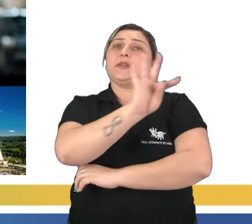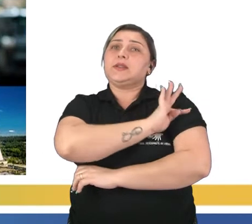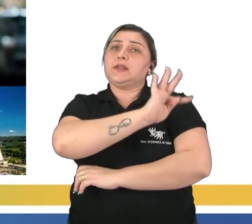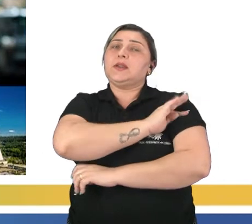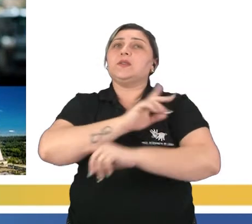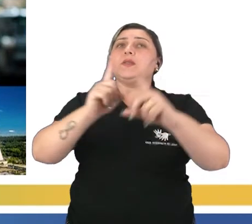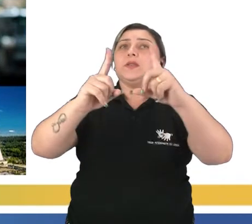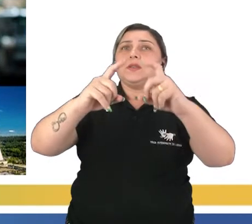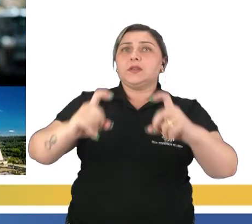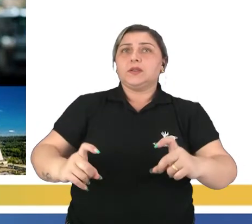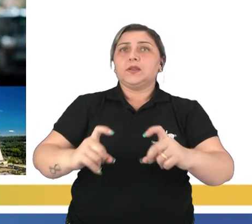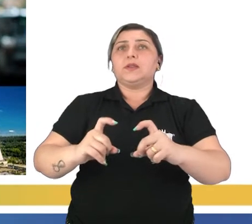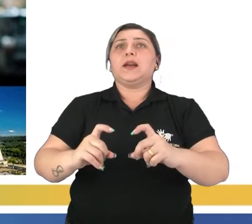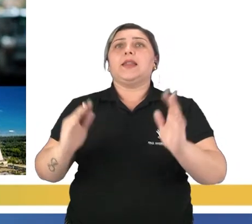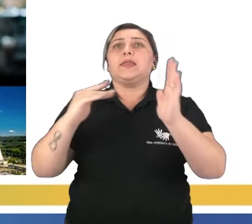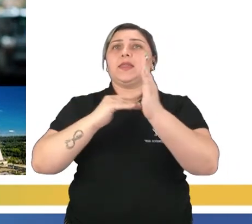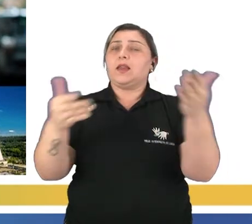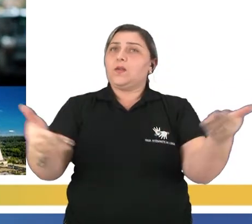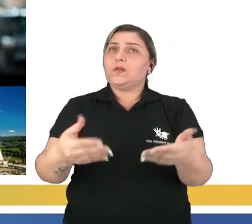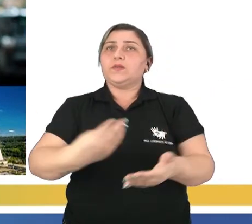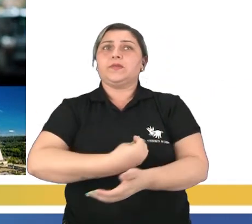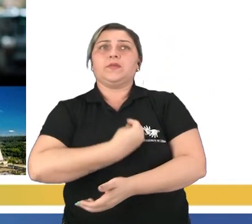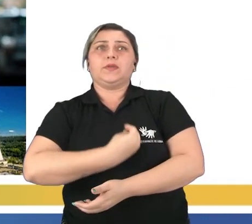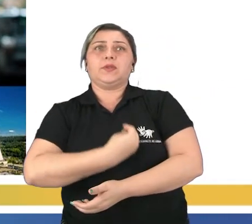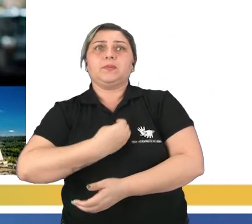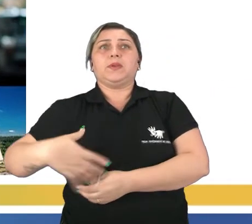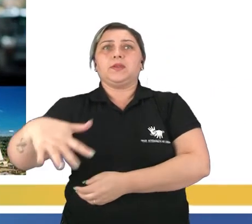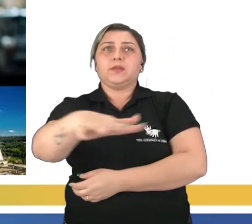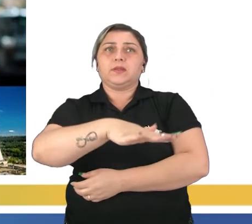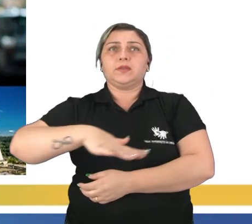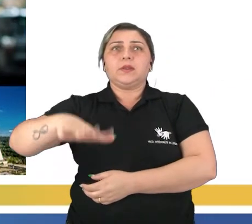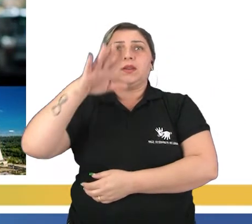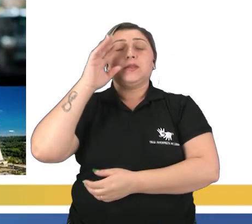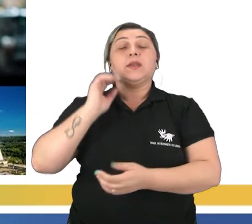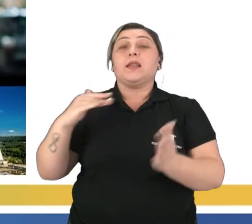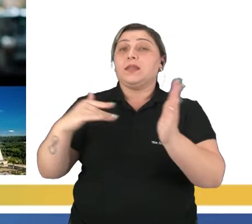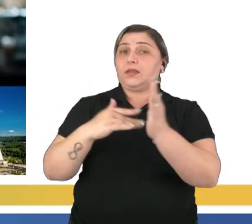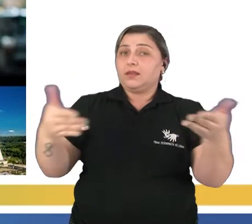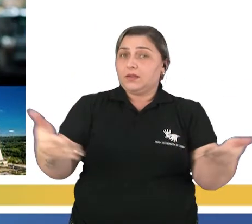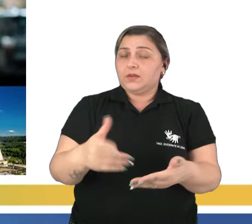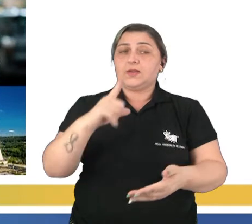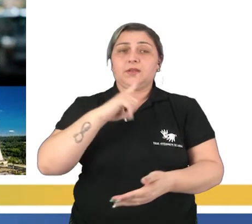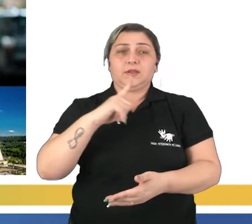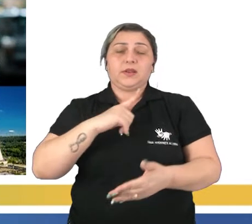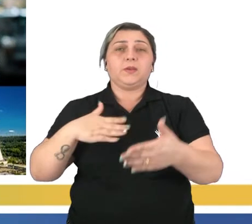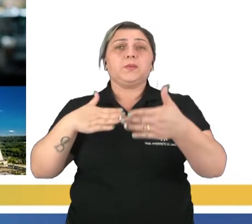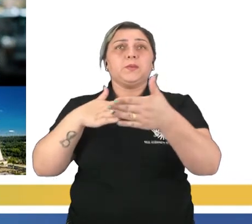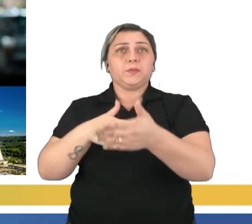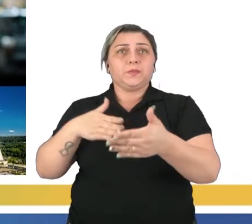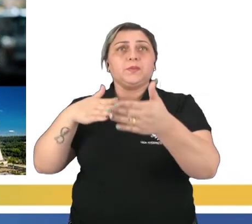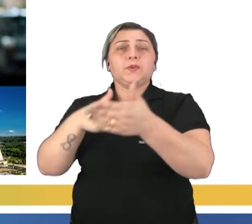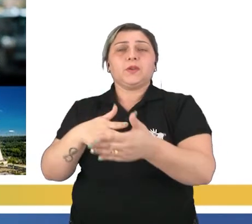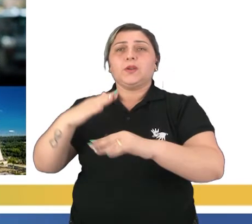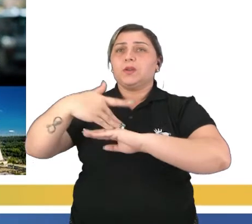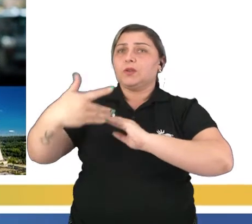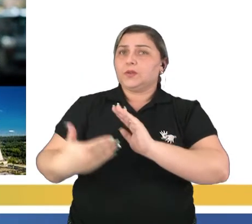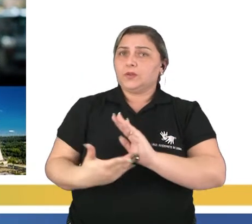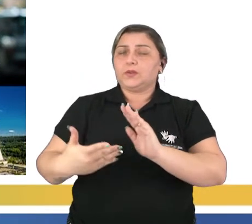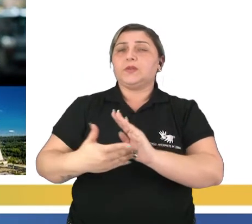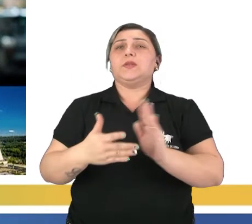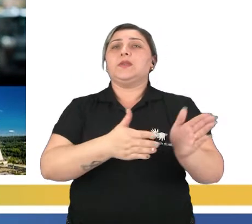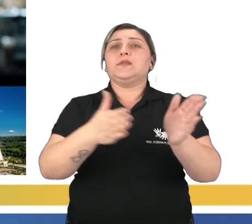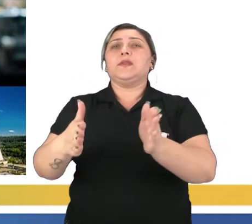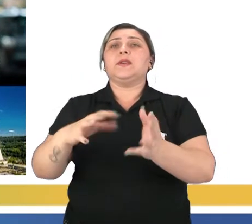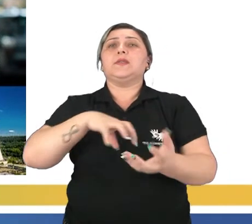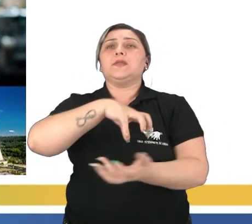técnicos científicos que são até hoje vivenciados pela sociedade. Então, até hoje a gente tem impactos de todas essas fases